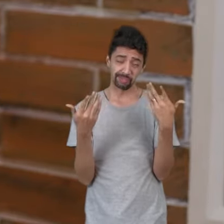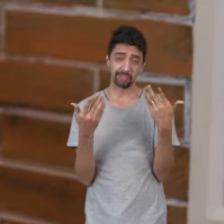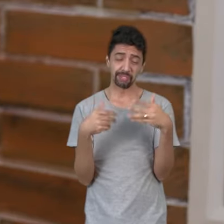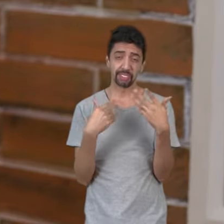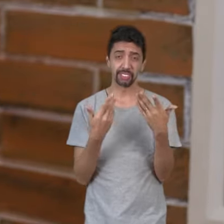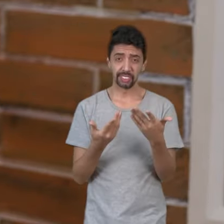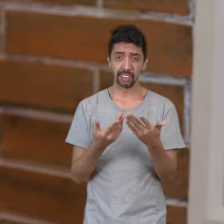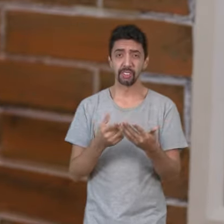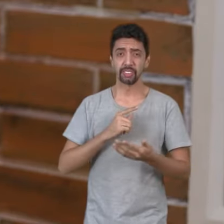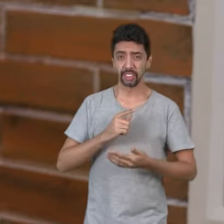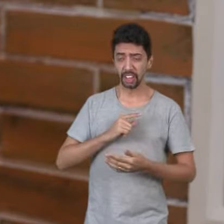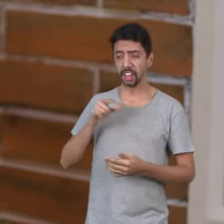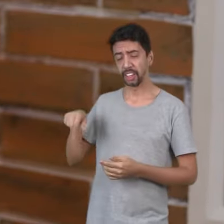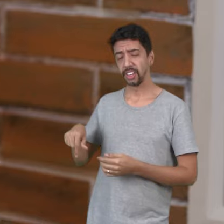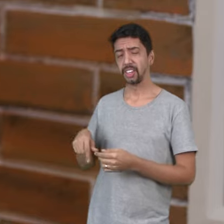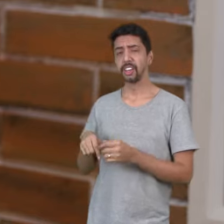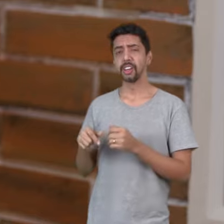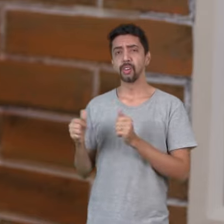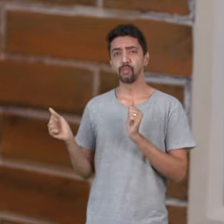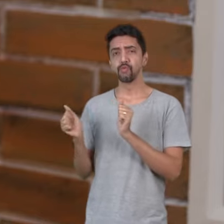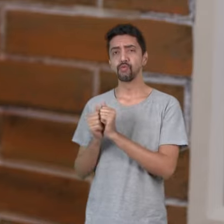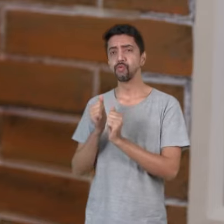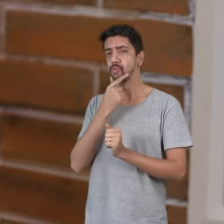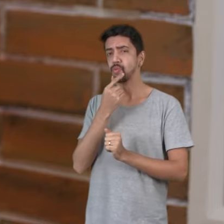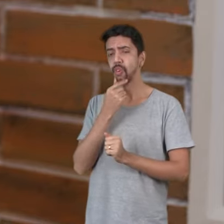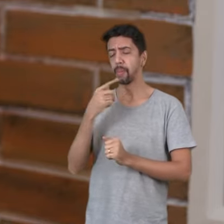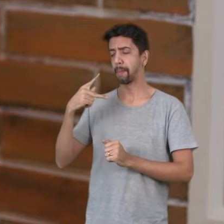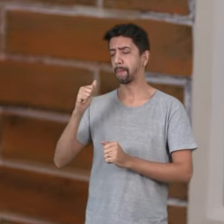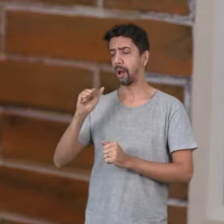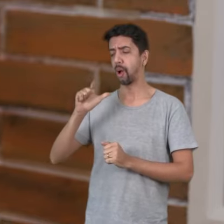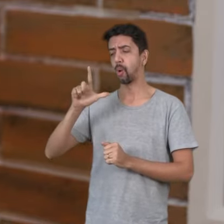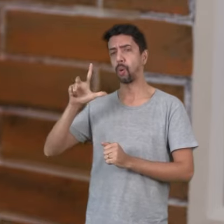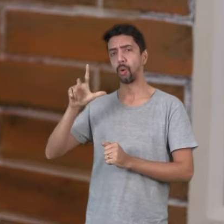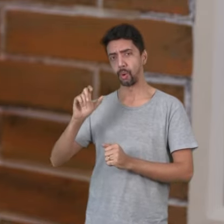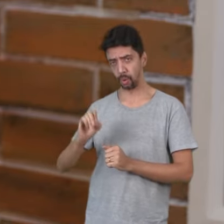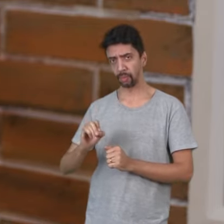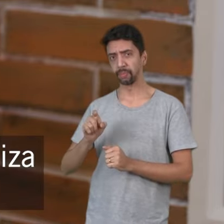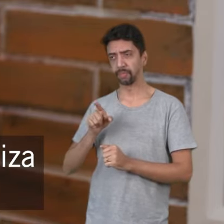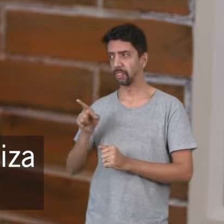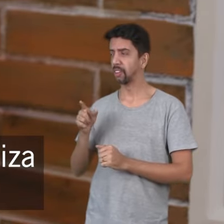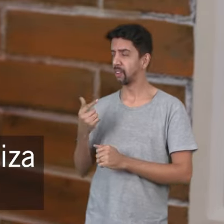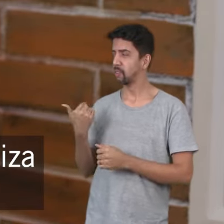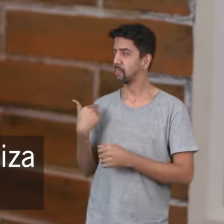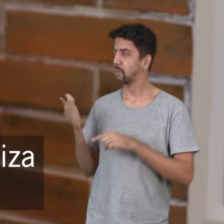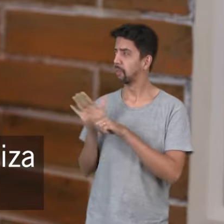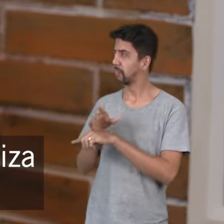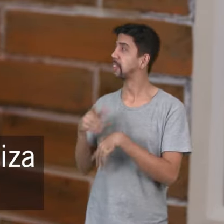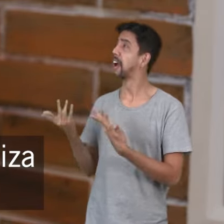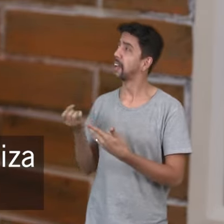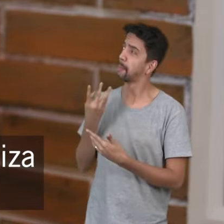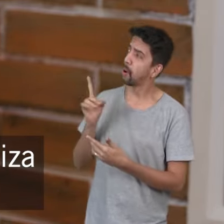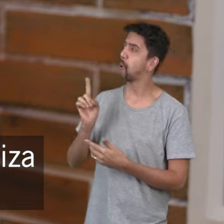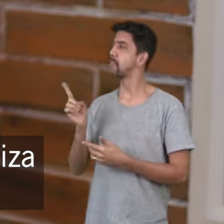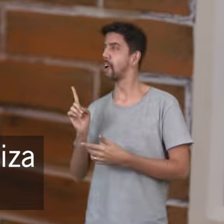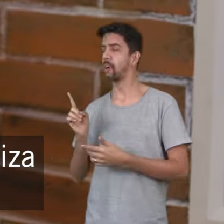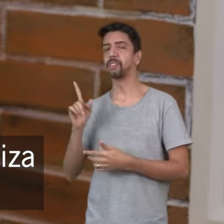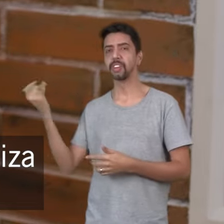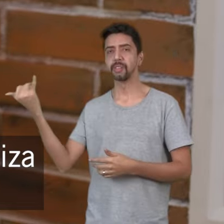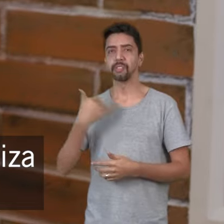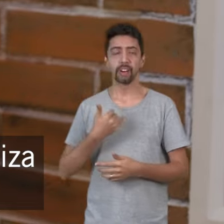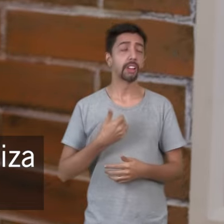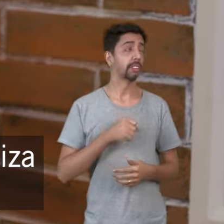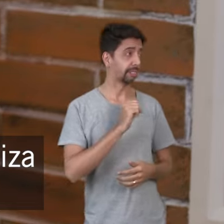aqui e ele já vai falar: Paulo, valeu ou não a pena esse investimento na energia solar? Vale super a pena, a gente até hoje utiliza e